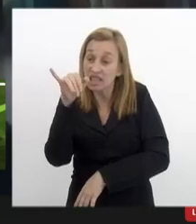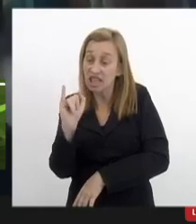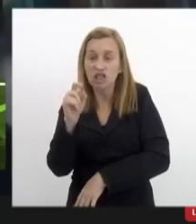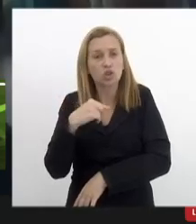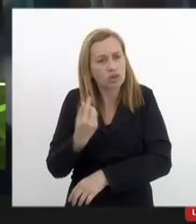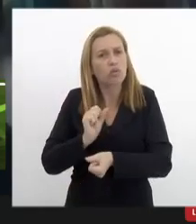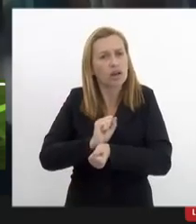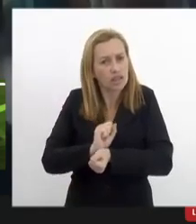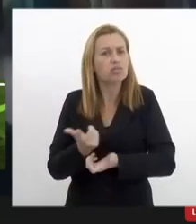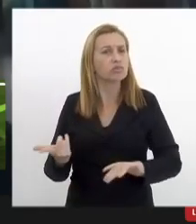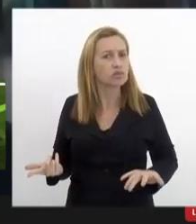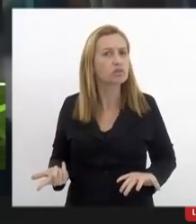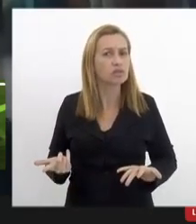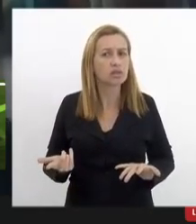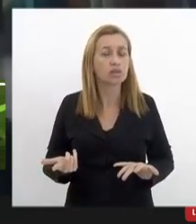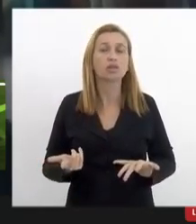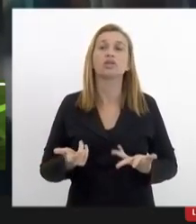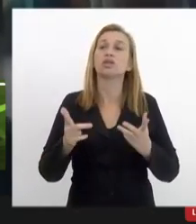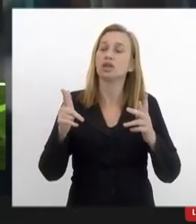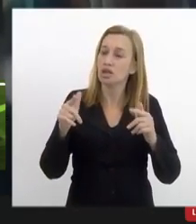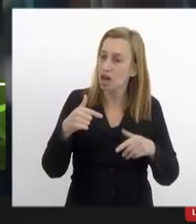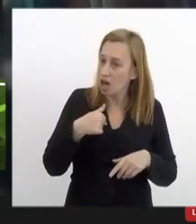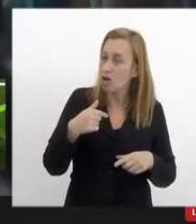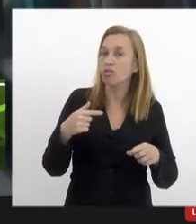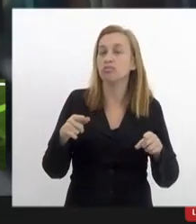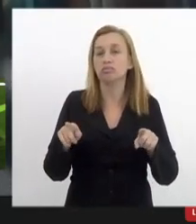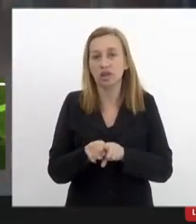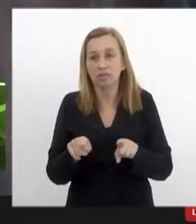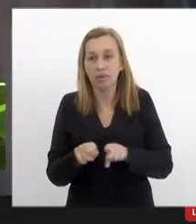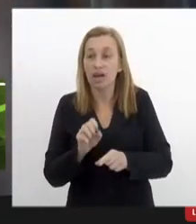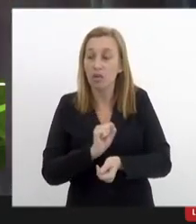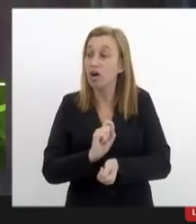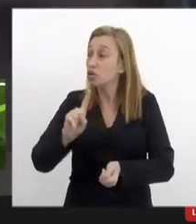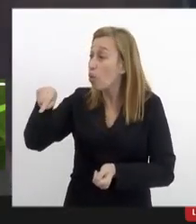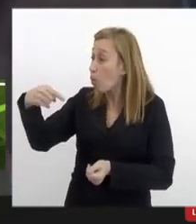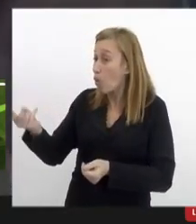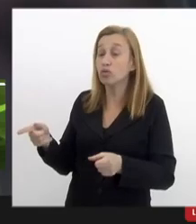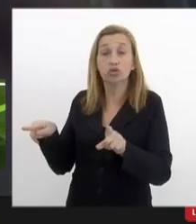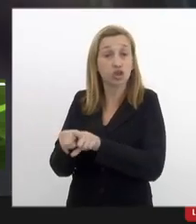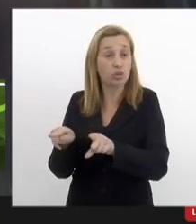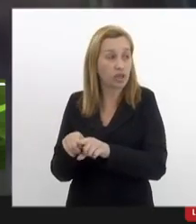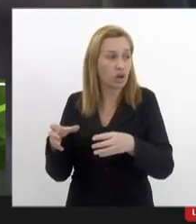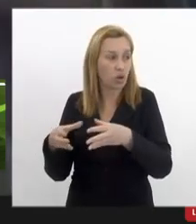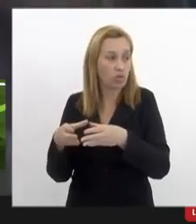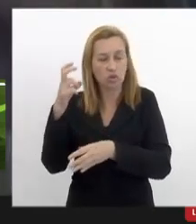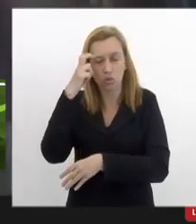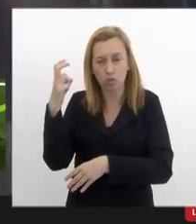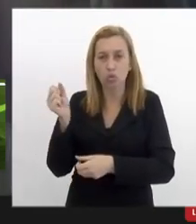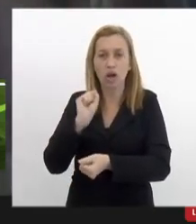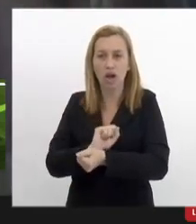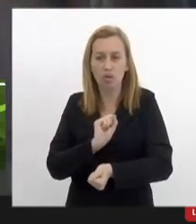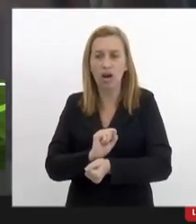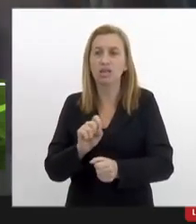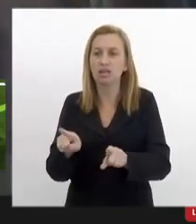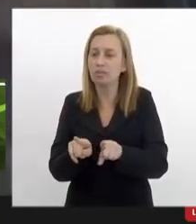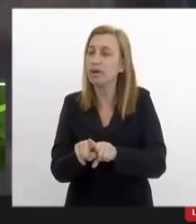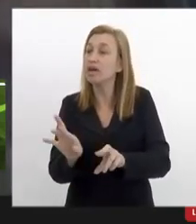isso. E, assim como eu espero, outros membros da nossa Comissão de Cultura espera em